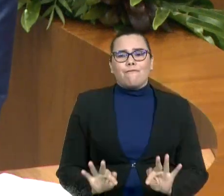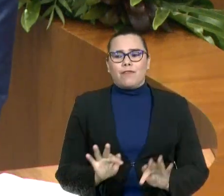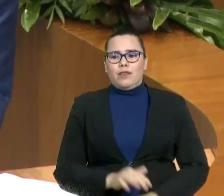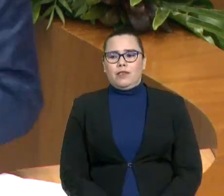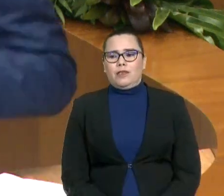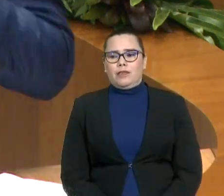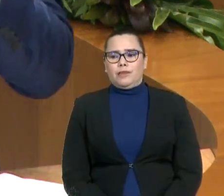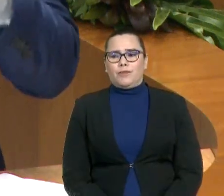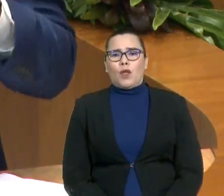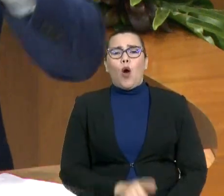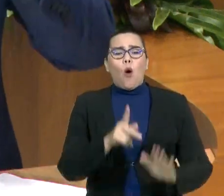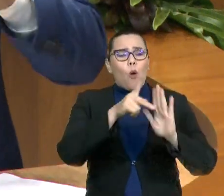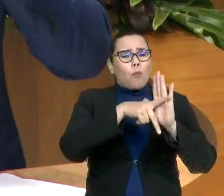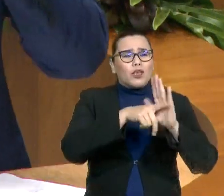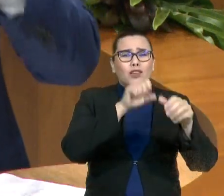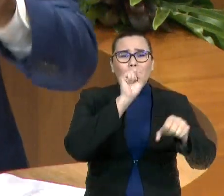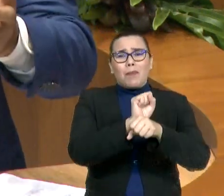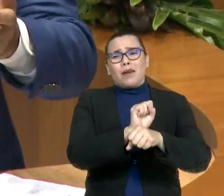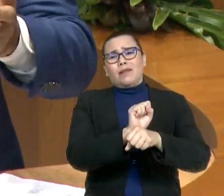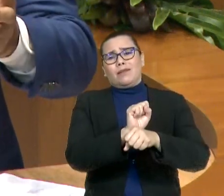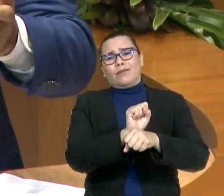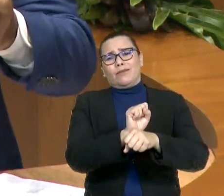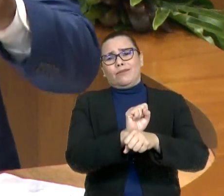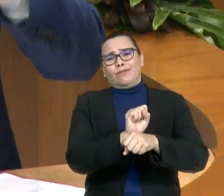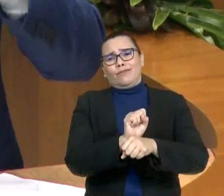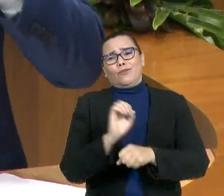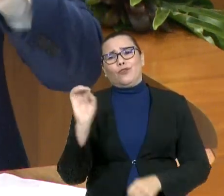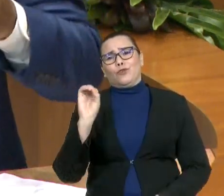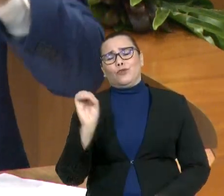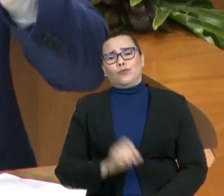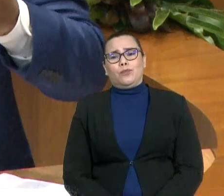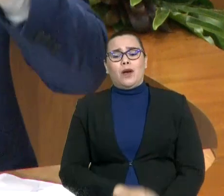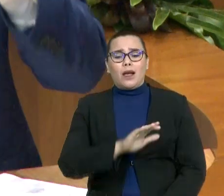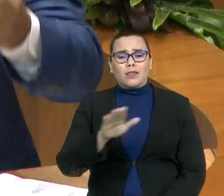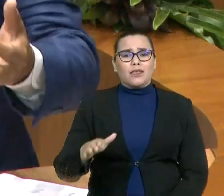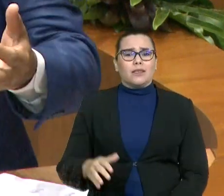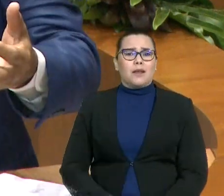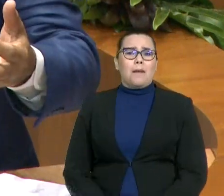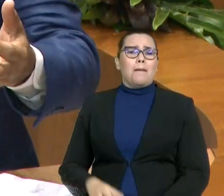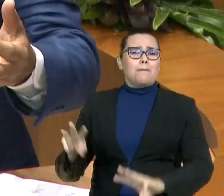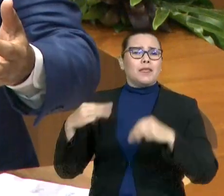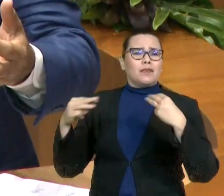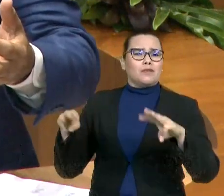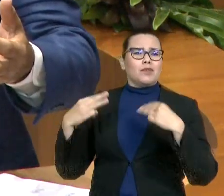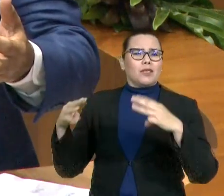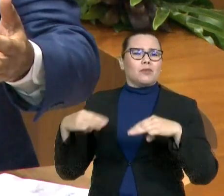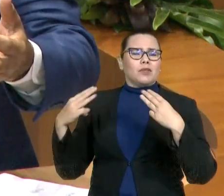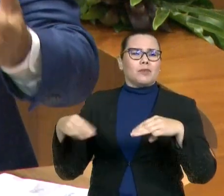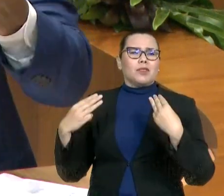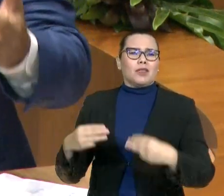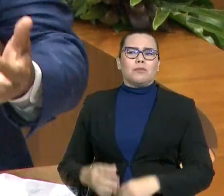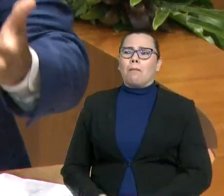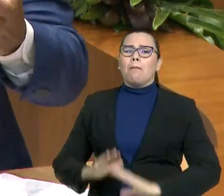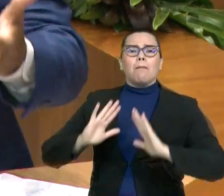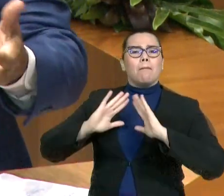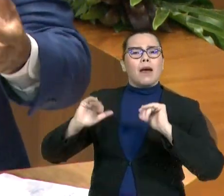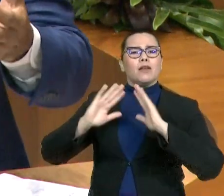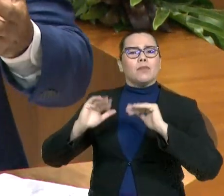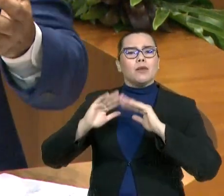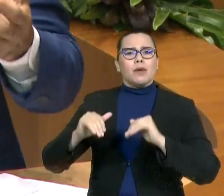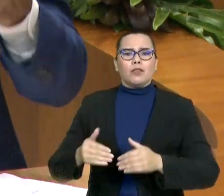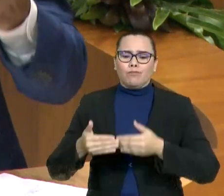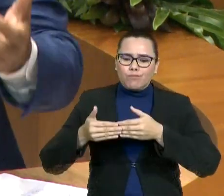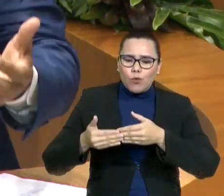outubro. E as crianças mandam mensagem. As crianças pedem a continuidade. As meninas do